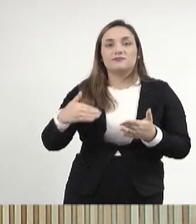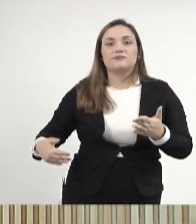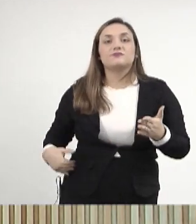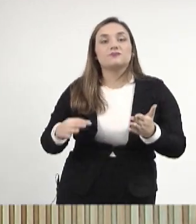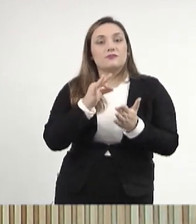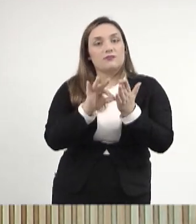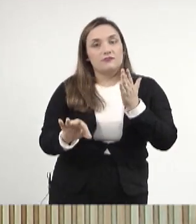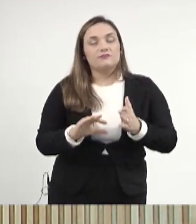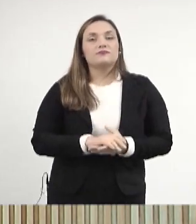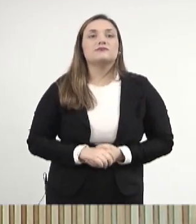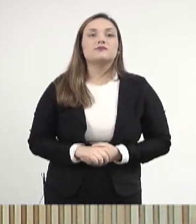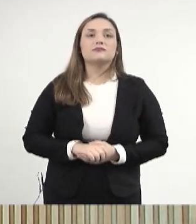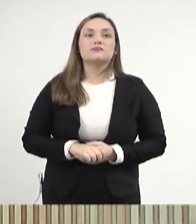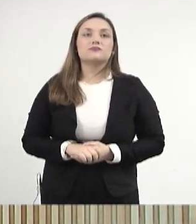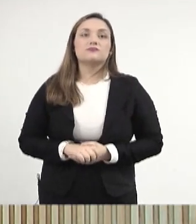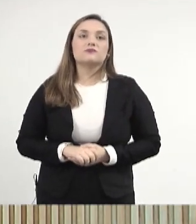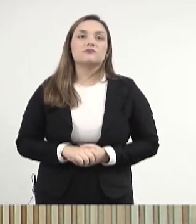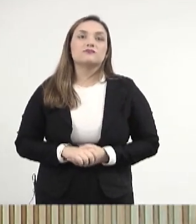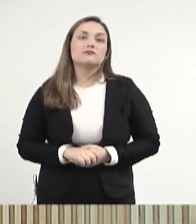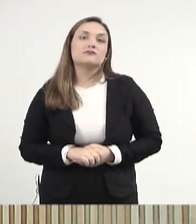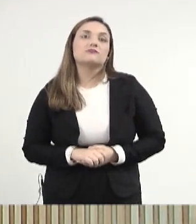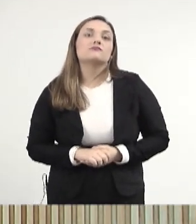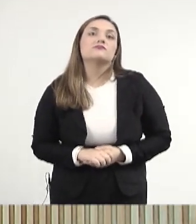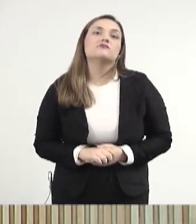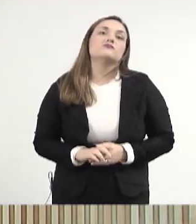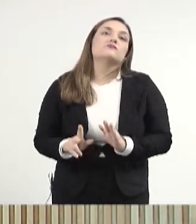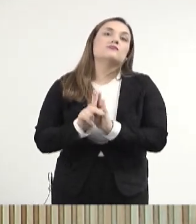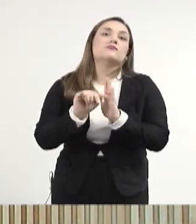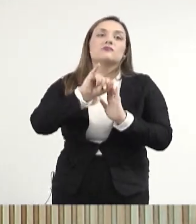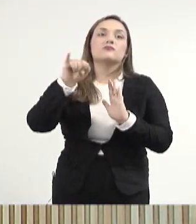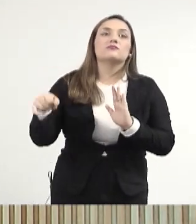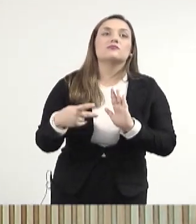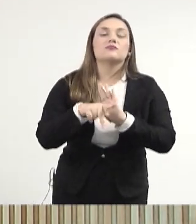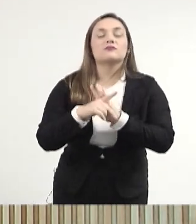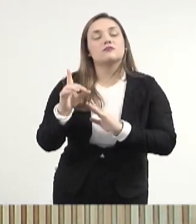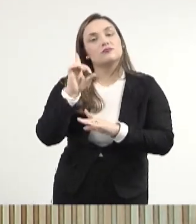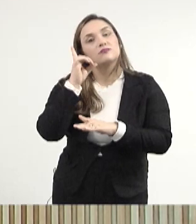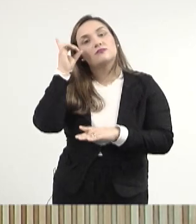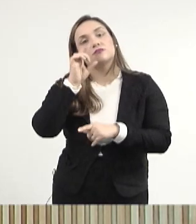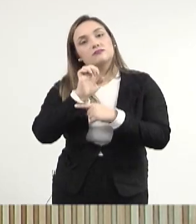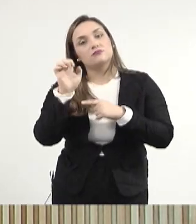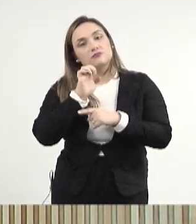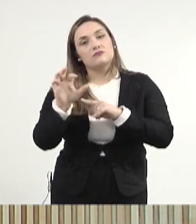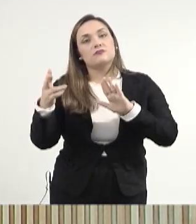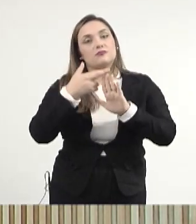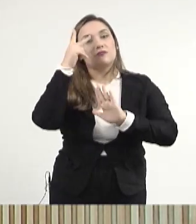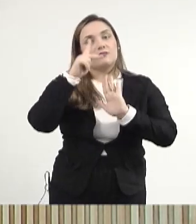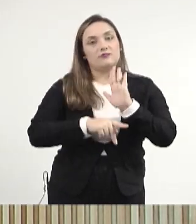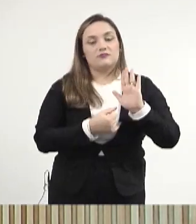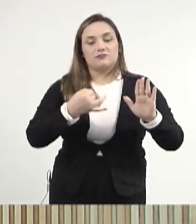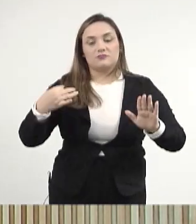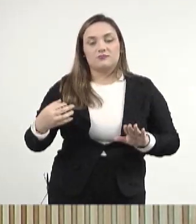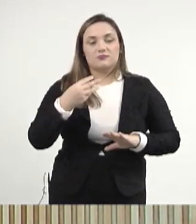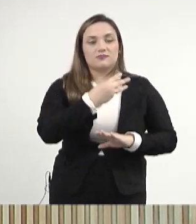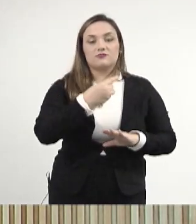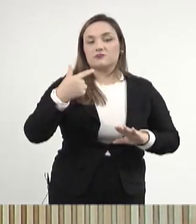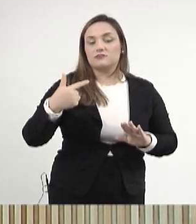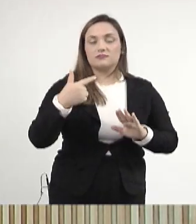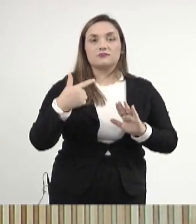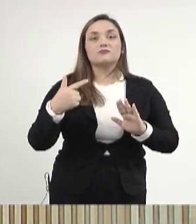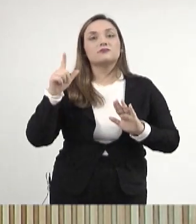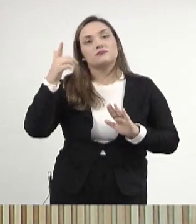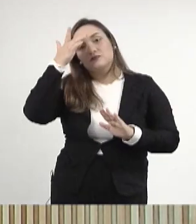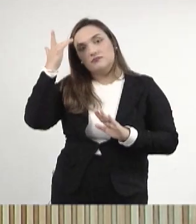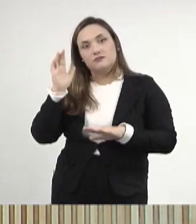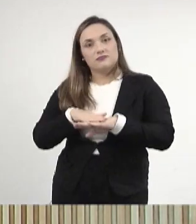Executivo. Próximo projeto, analisado hoje pelos deputados estaduais na ordem do dia, projeto de resolução de número 32. A